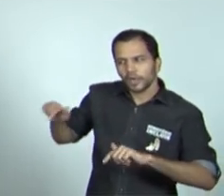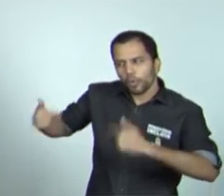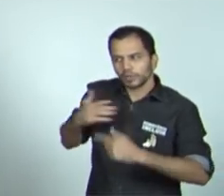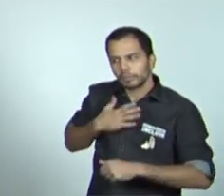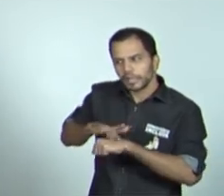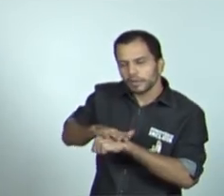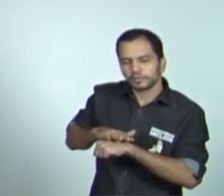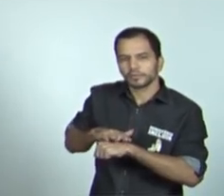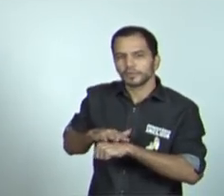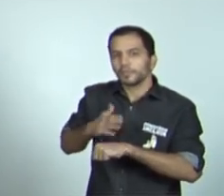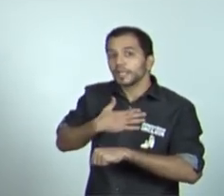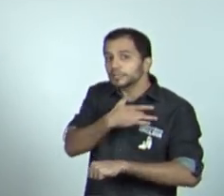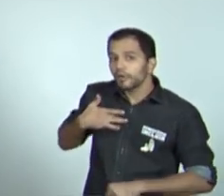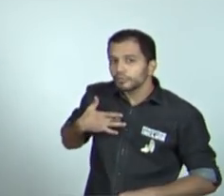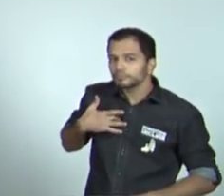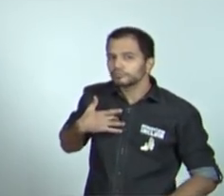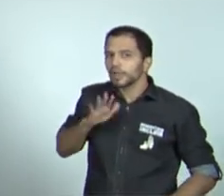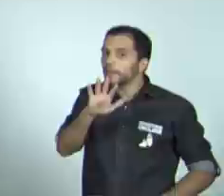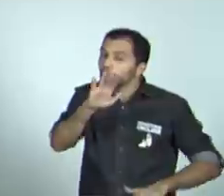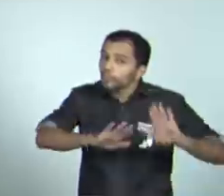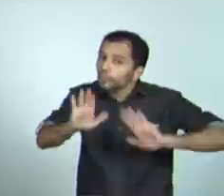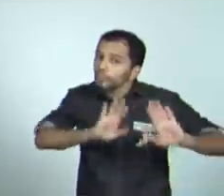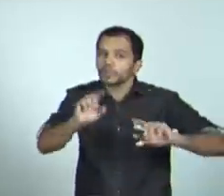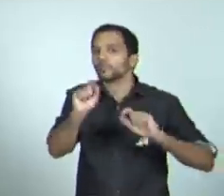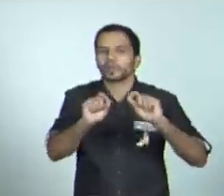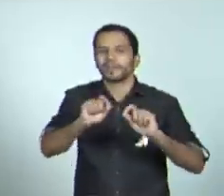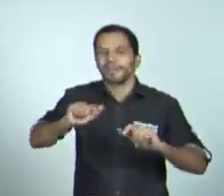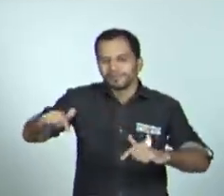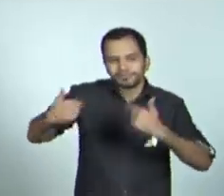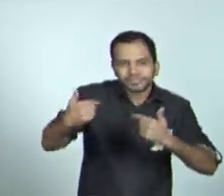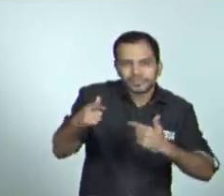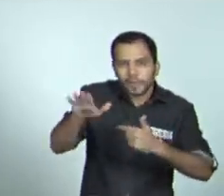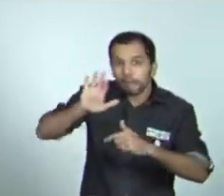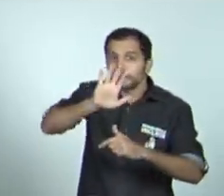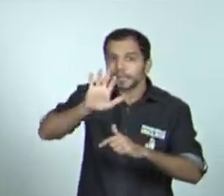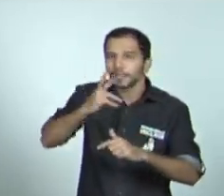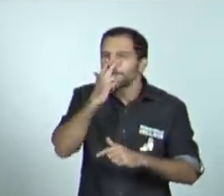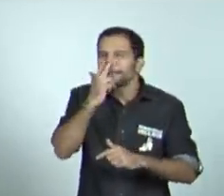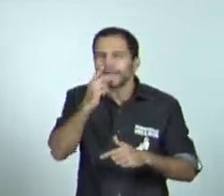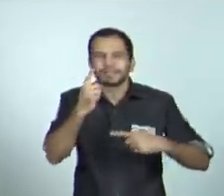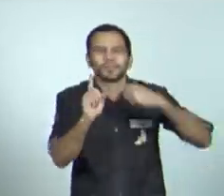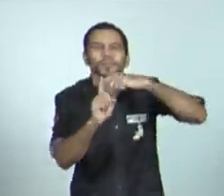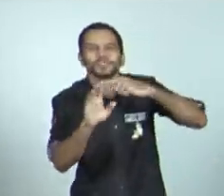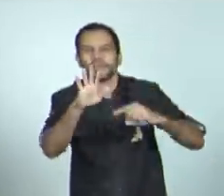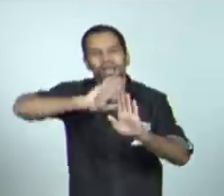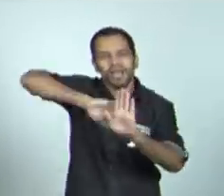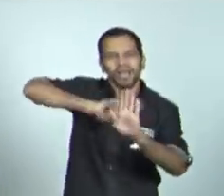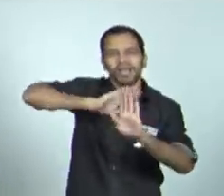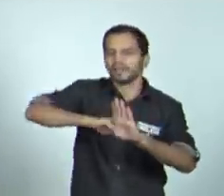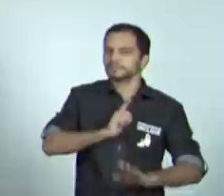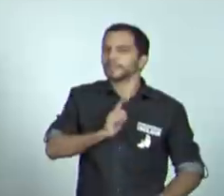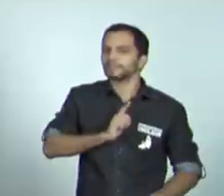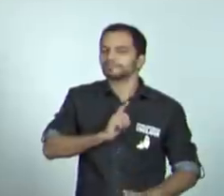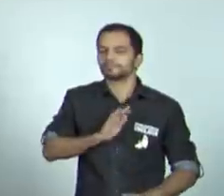sabe que ela é uma ameaça porque ela vem disfarçada dá uma olhada no versículo 4 tendo-o prendido lançou-o no